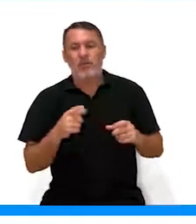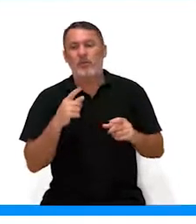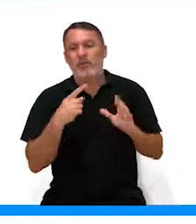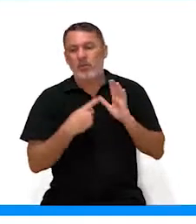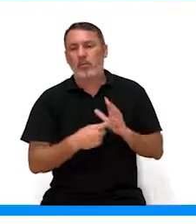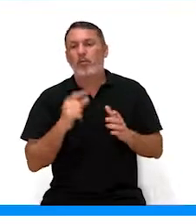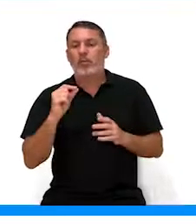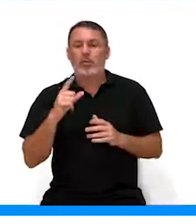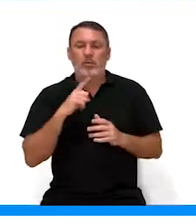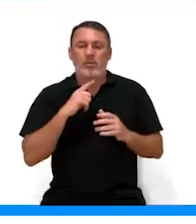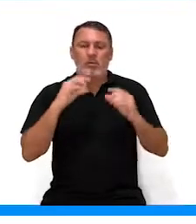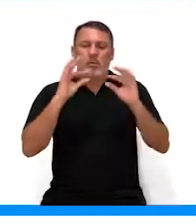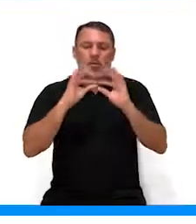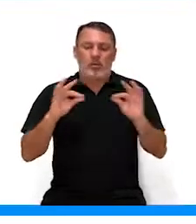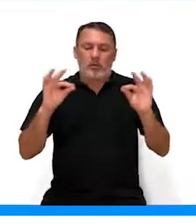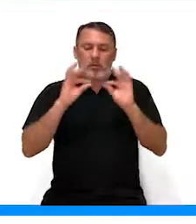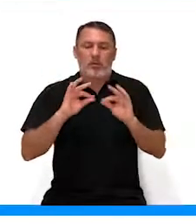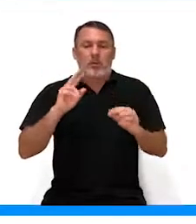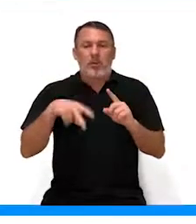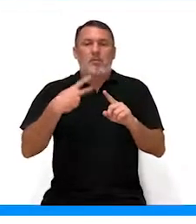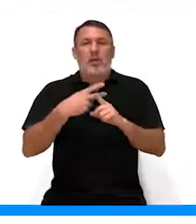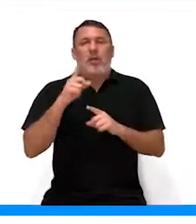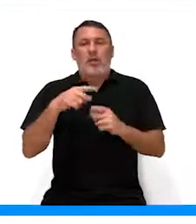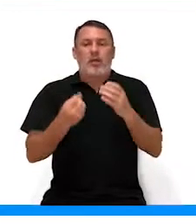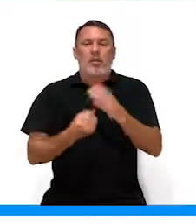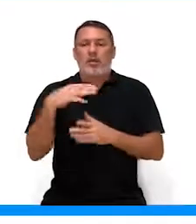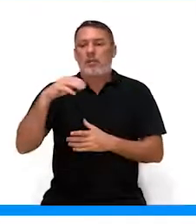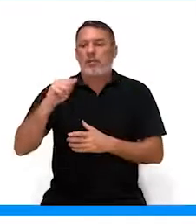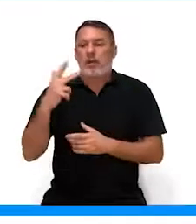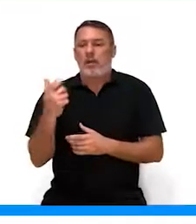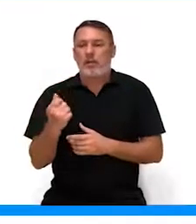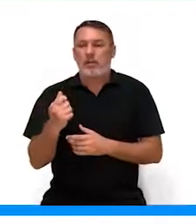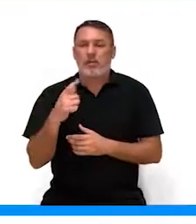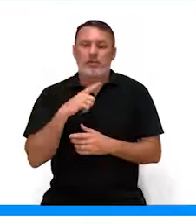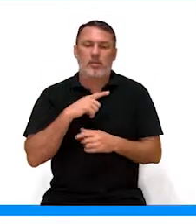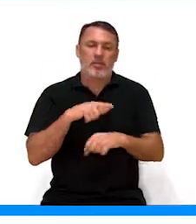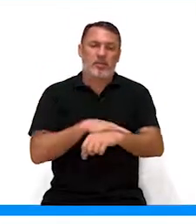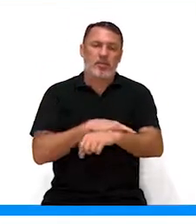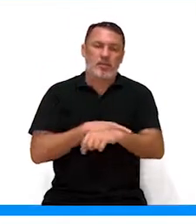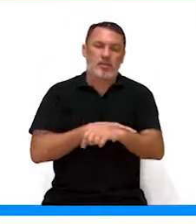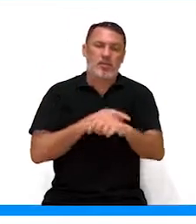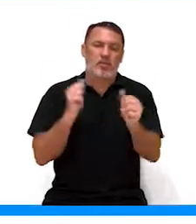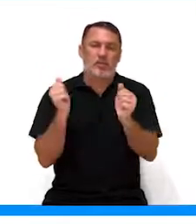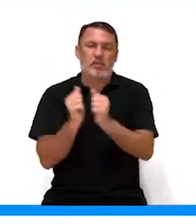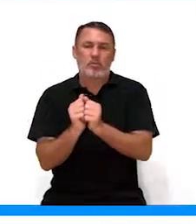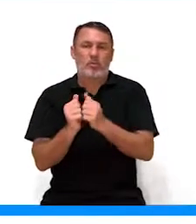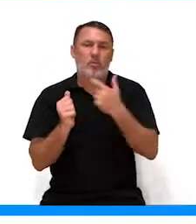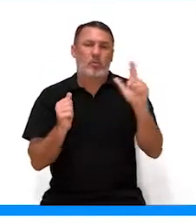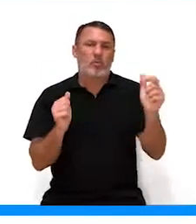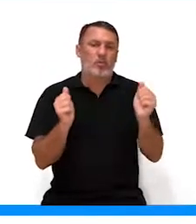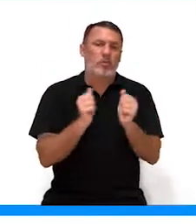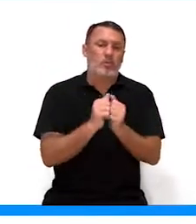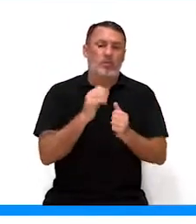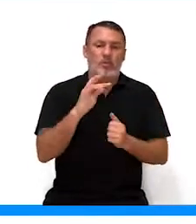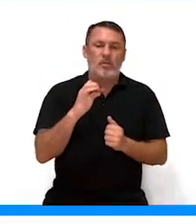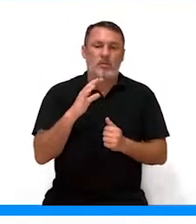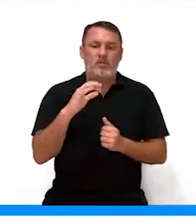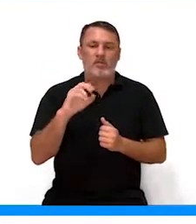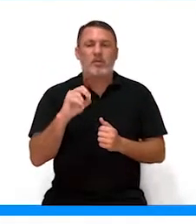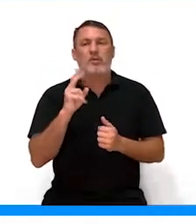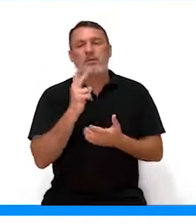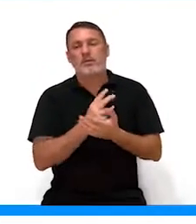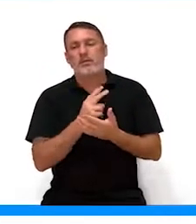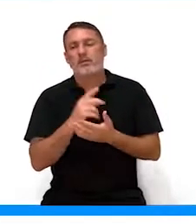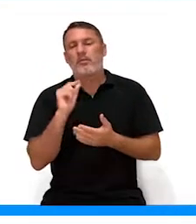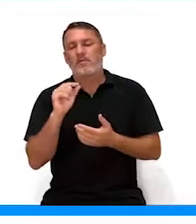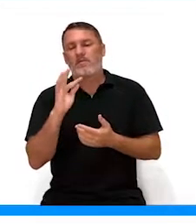para vocês aí na imagem também. Elas podem se ramificar e formar uma malha, que liga o tecido conjuntivo a